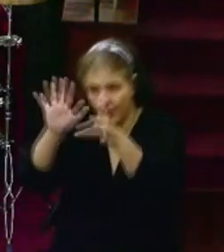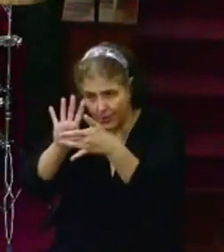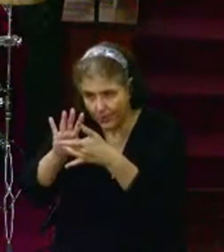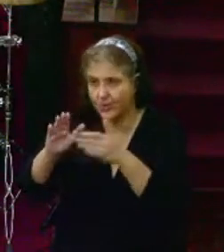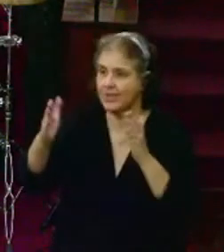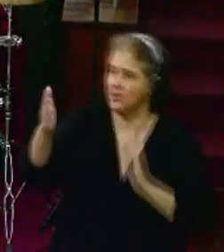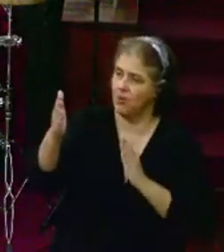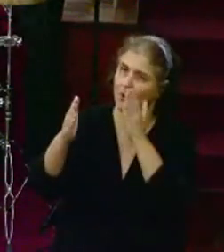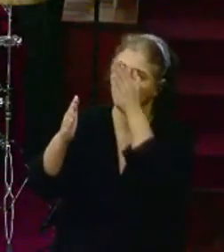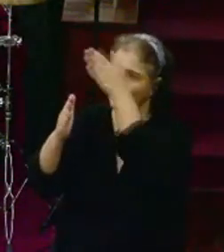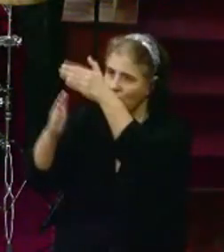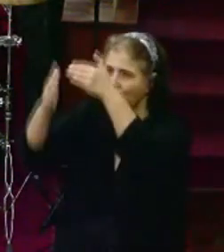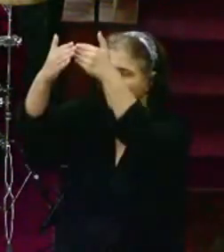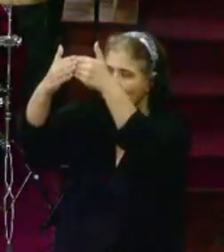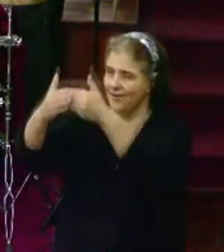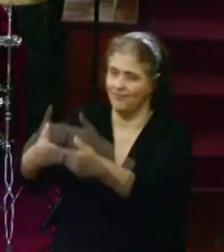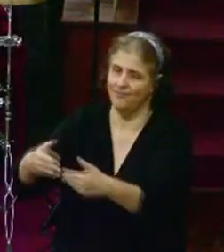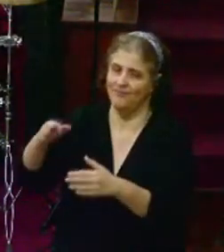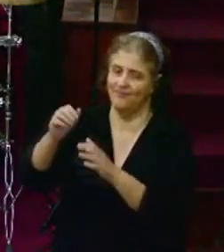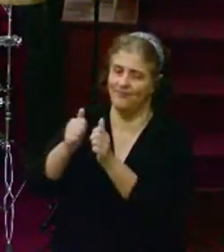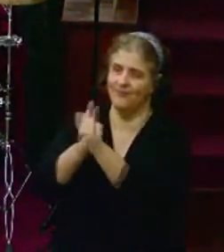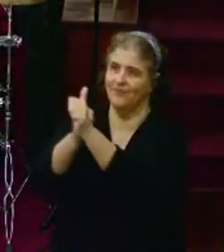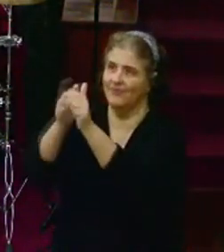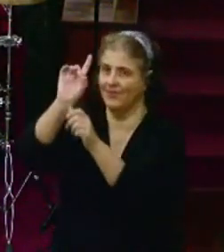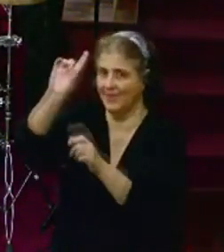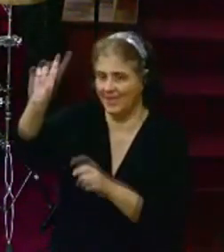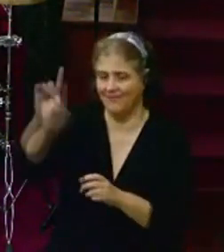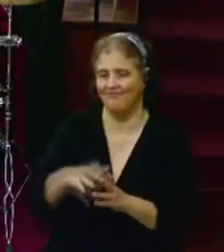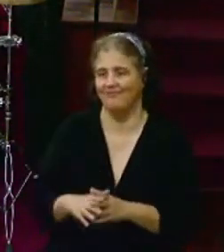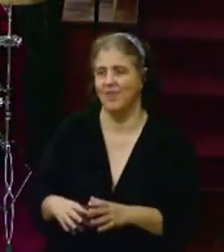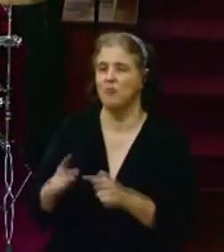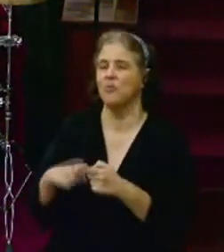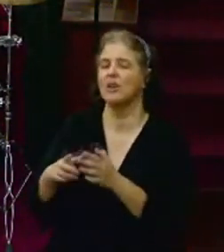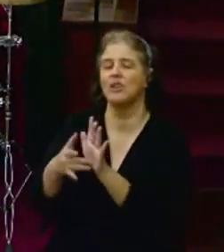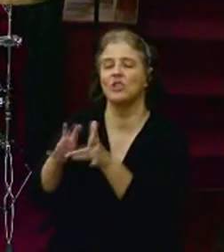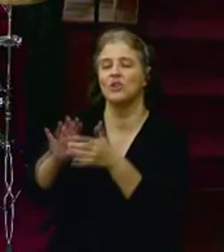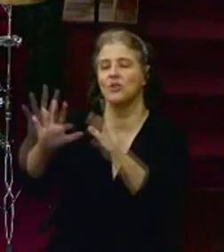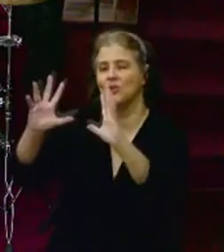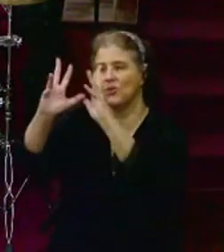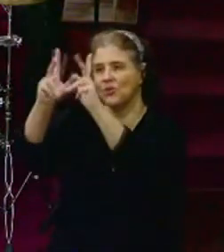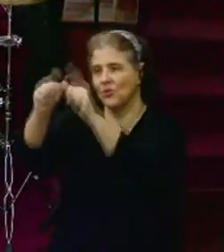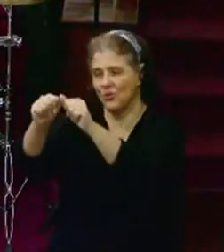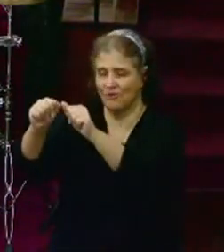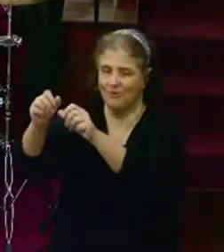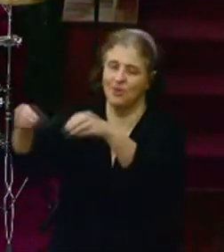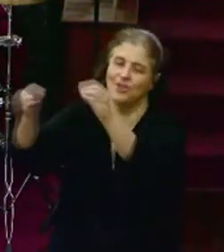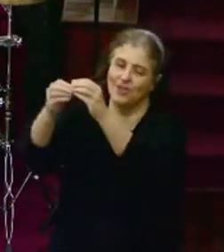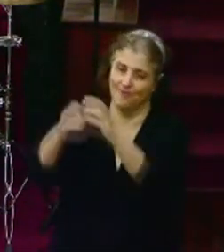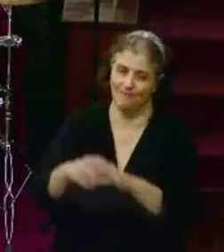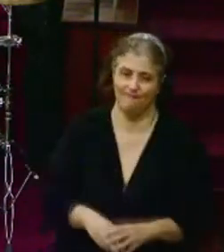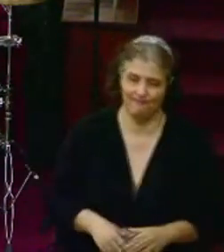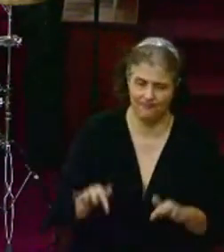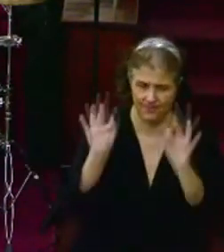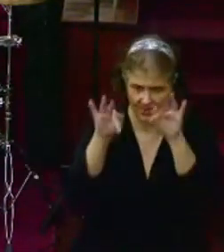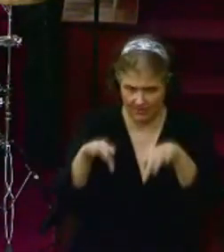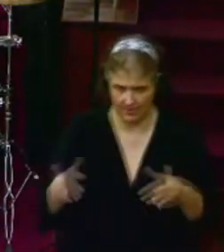pessoa de Jesus. Sem Jesus, totalmente indigno. E para finalizar, um episódio que está